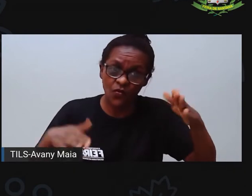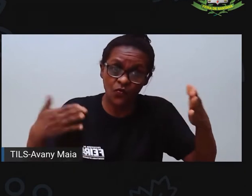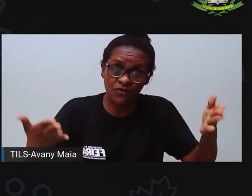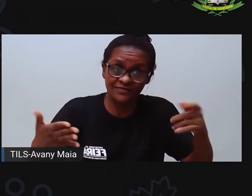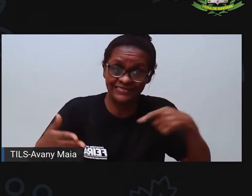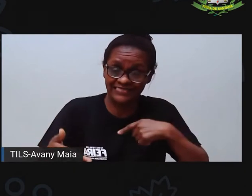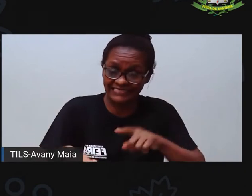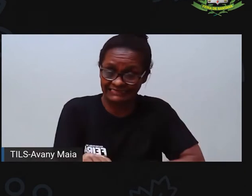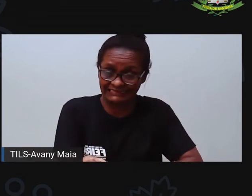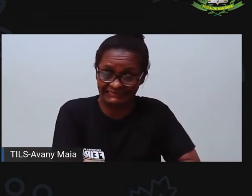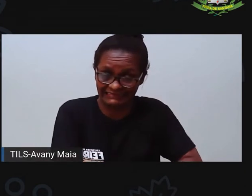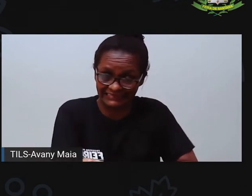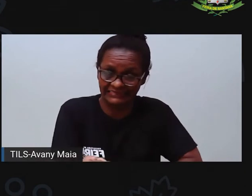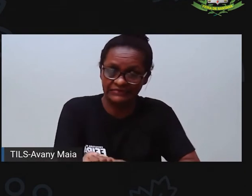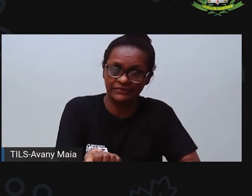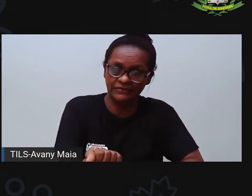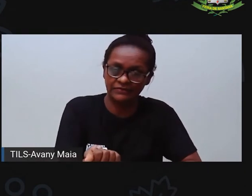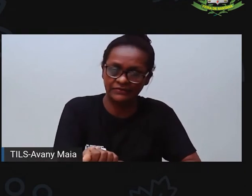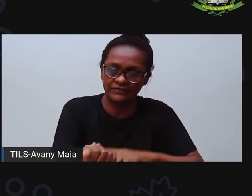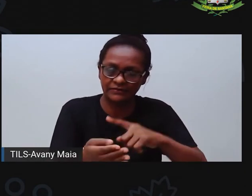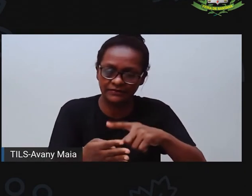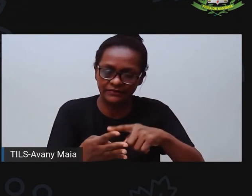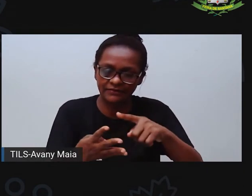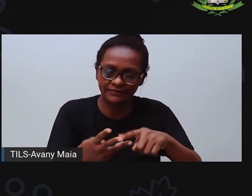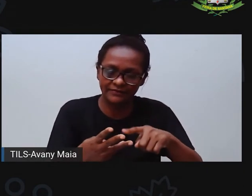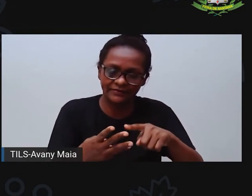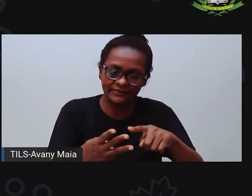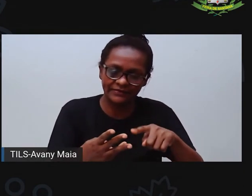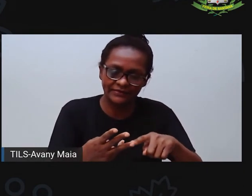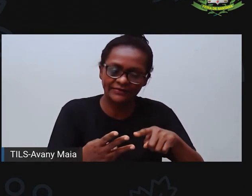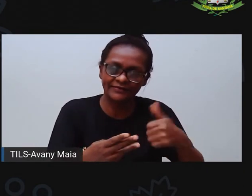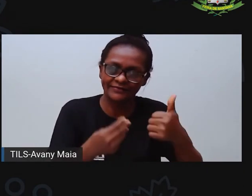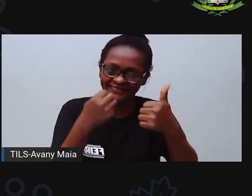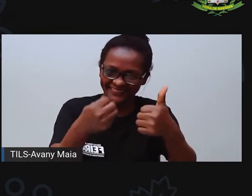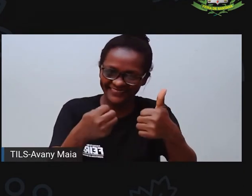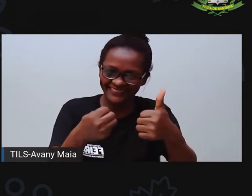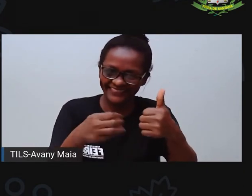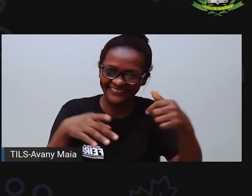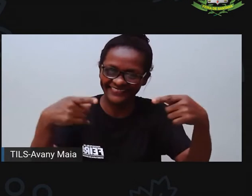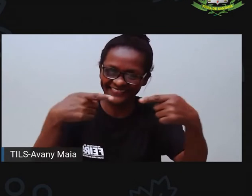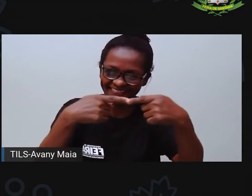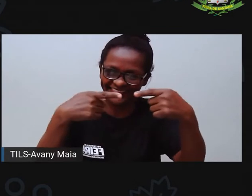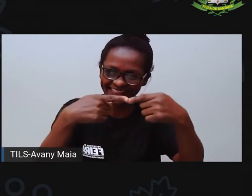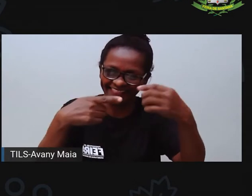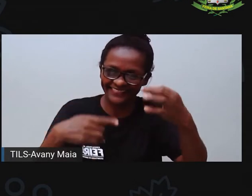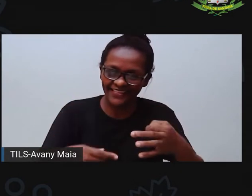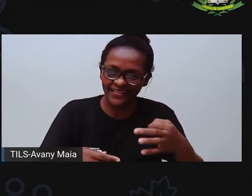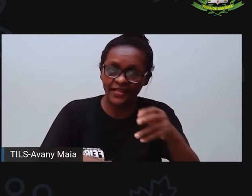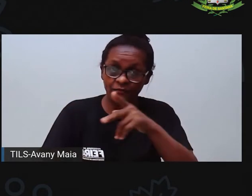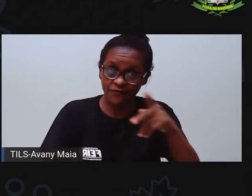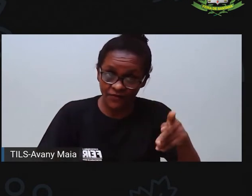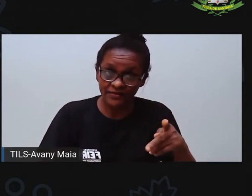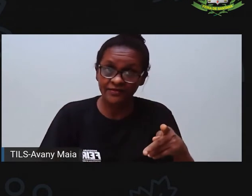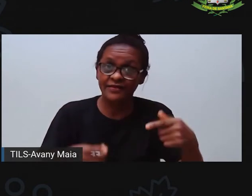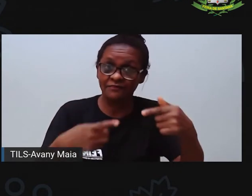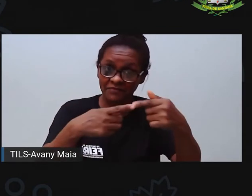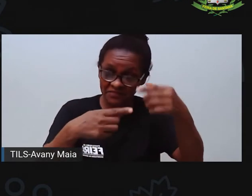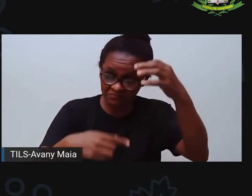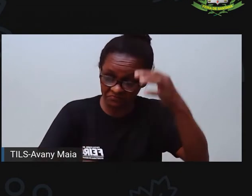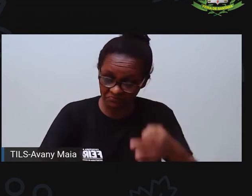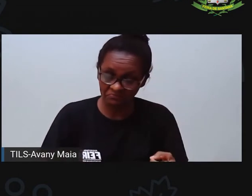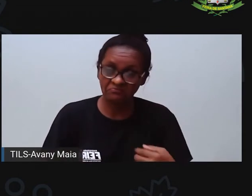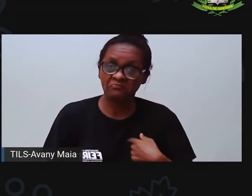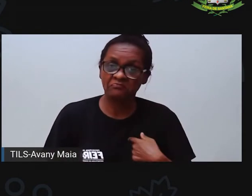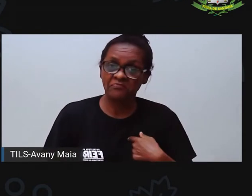né, agoniados, atressados, nervosos por algum motivo, tá certo? A Pro costuma fazer eles e dá certo. Eu espero que vocês